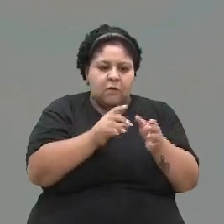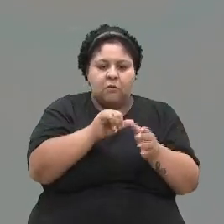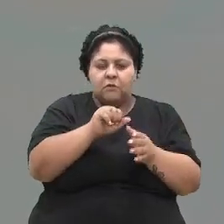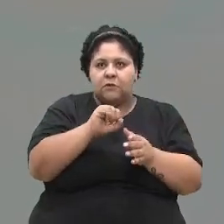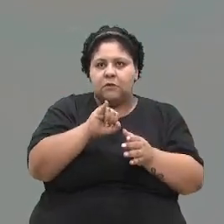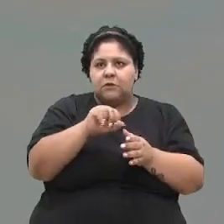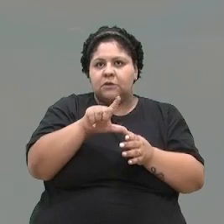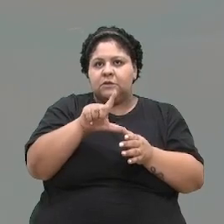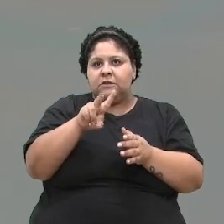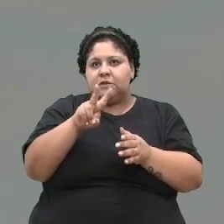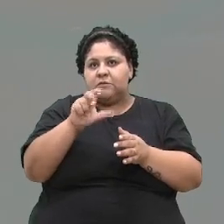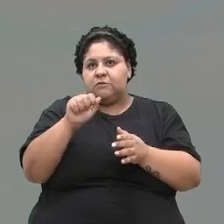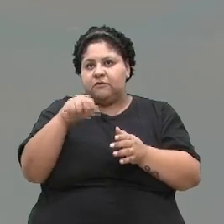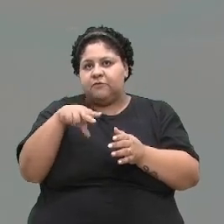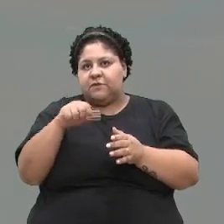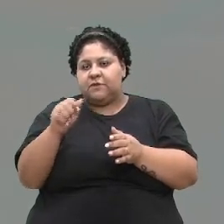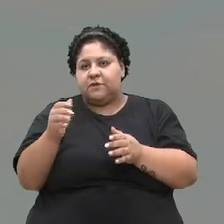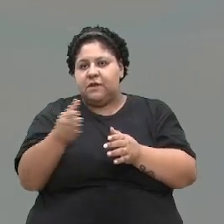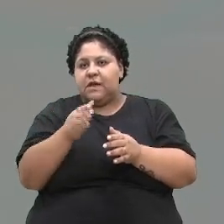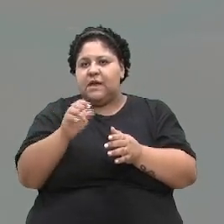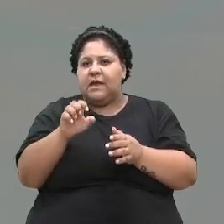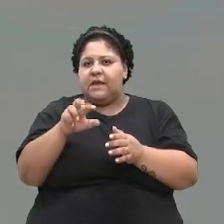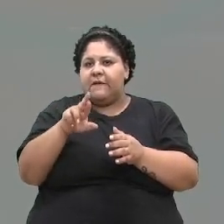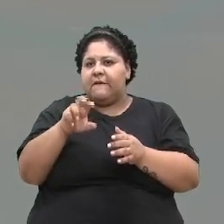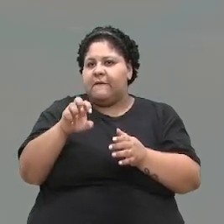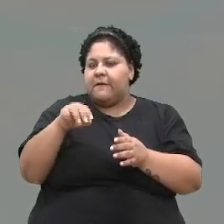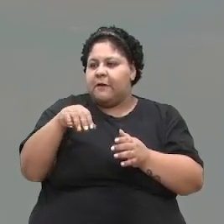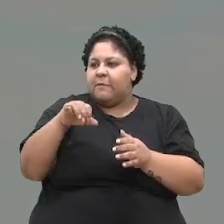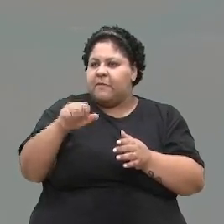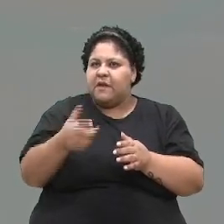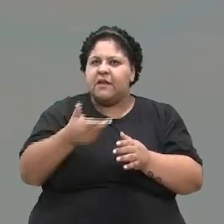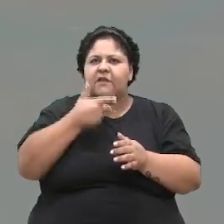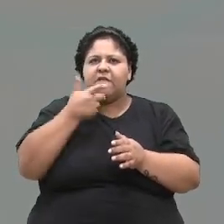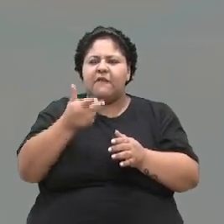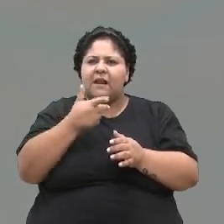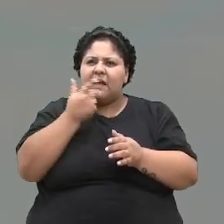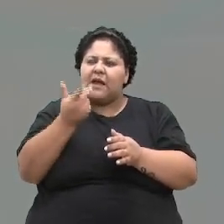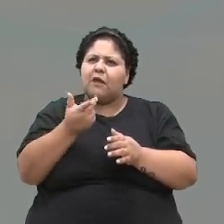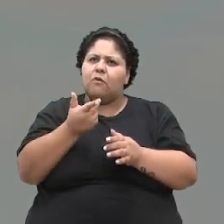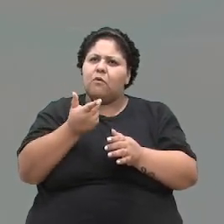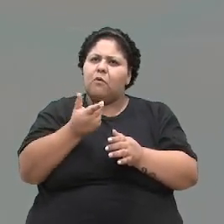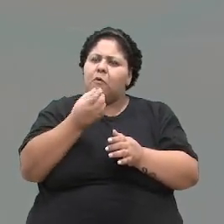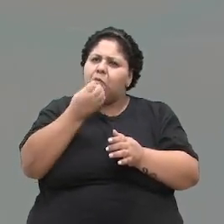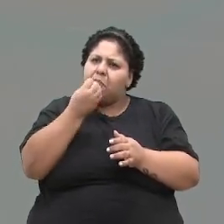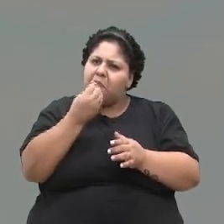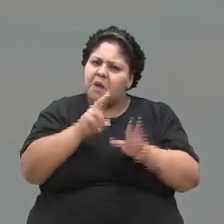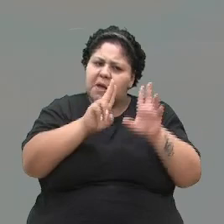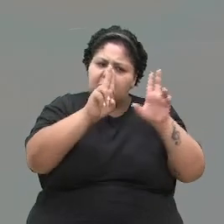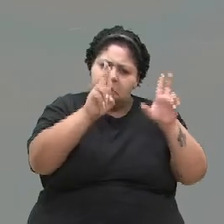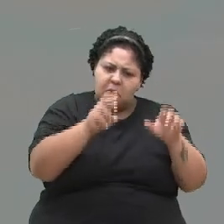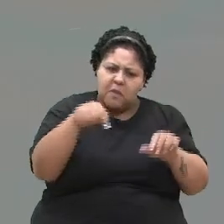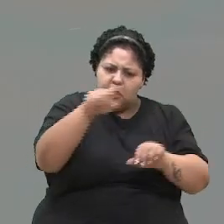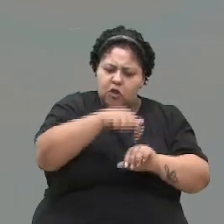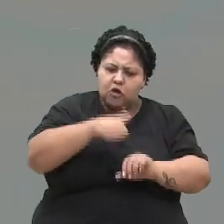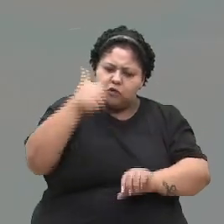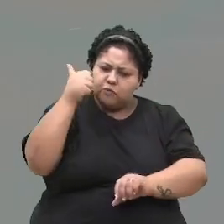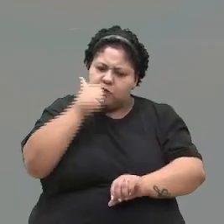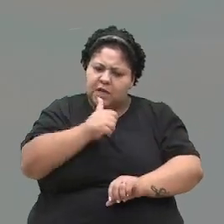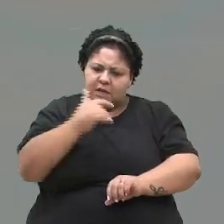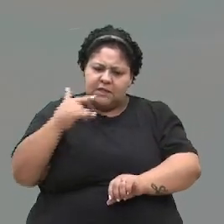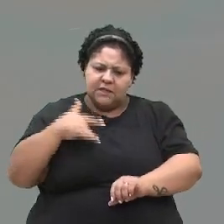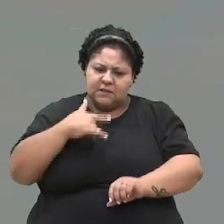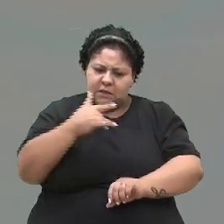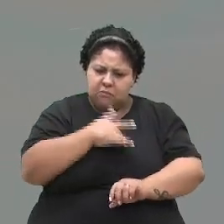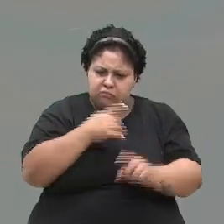representando o Fórum, que falaram tão bem sobre essa pauta tão importante para nós mulheres, da saúde, da violência, do